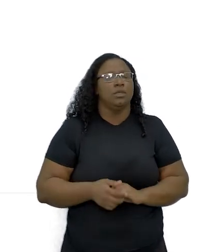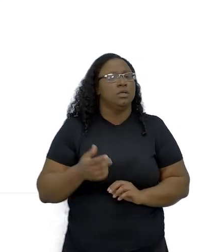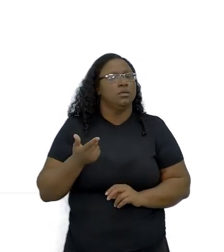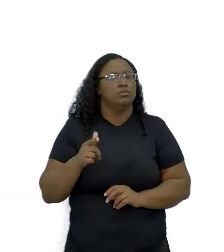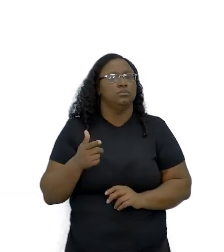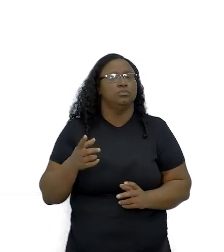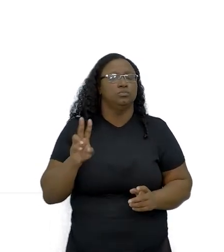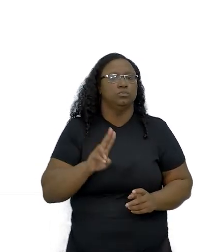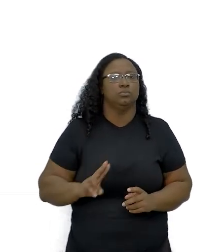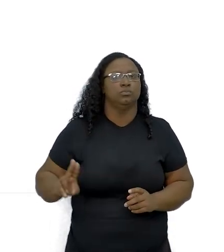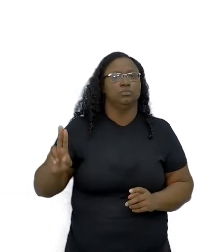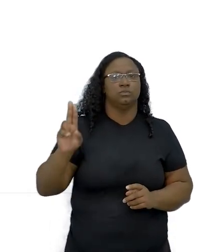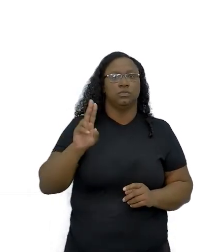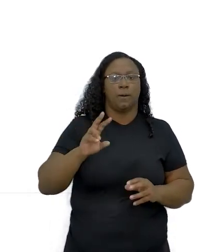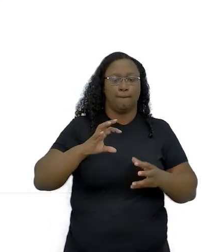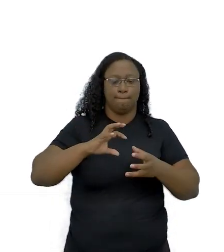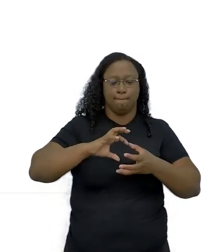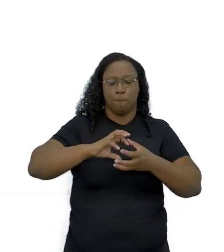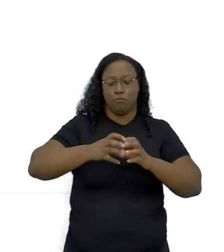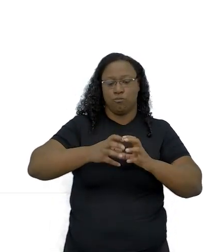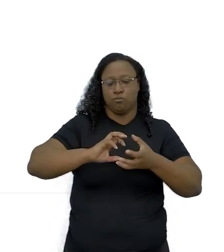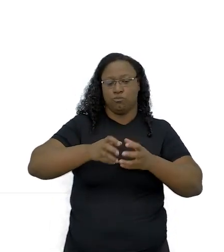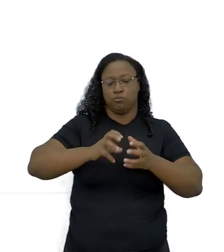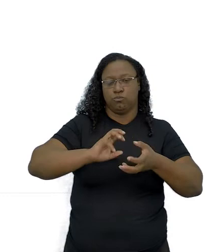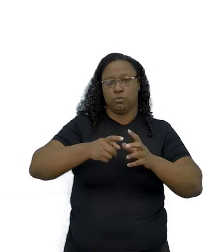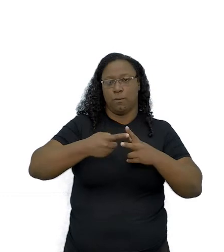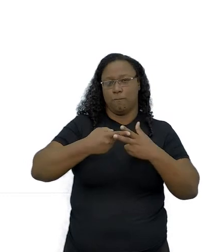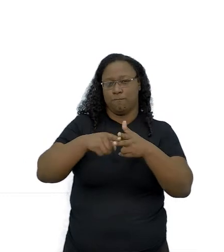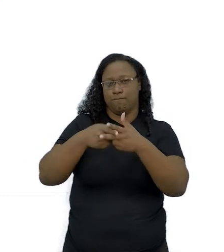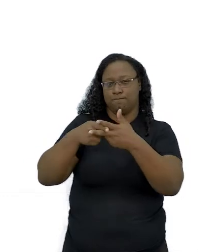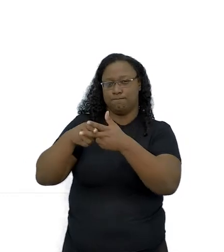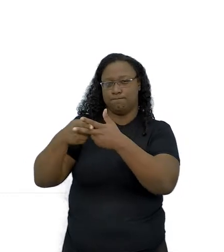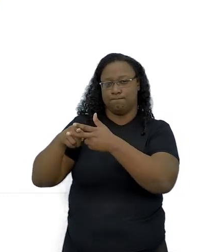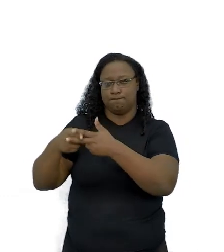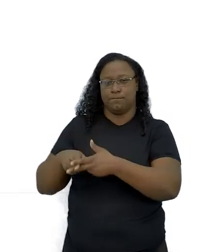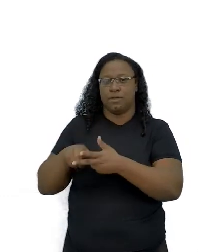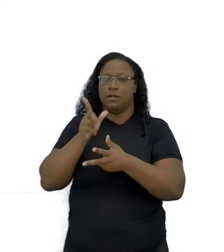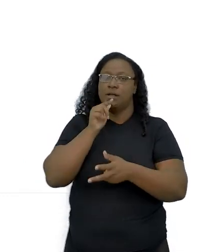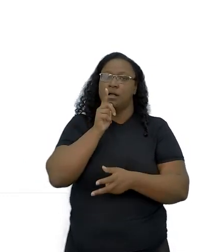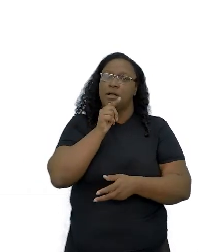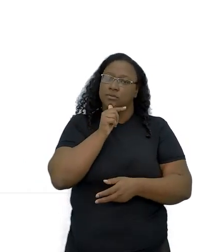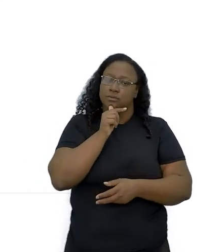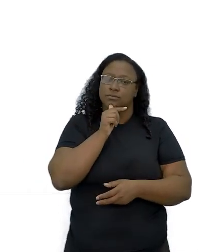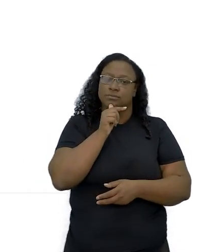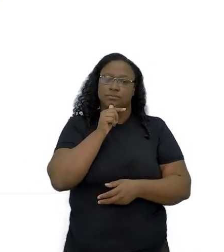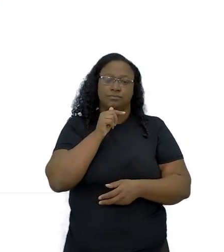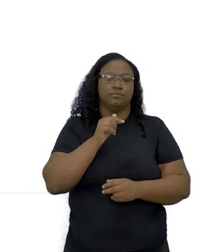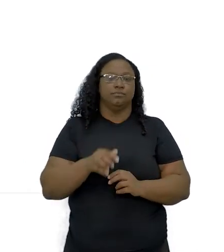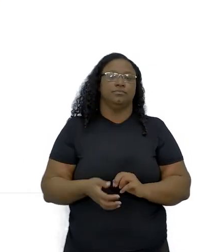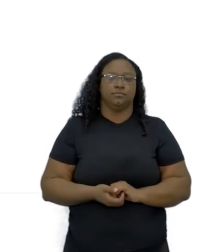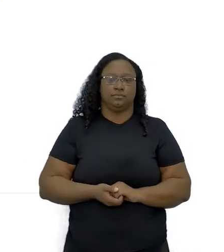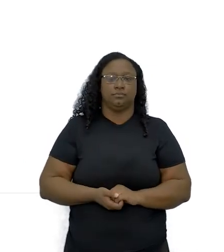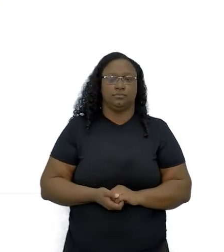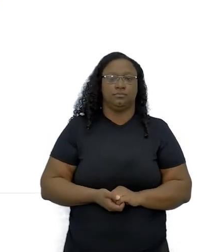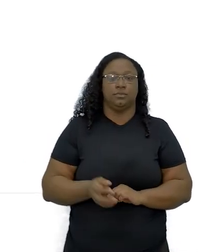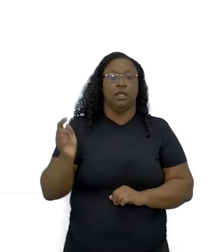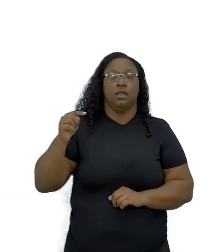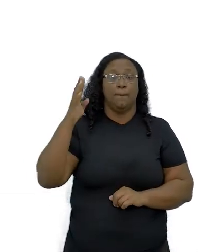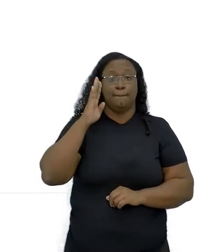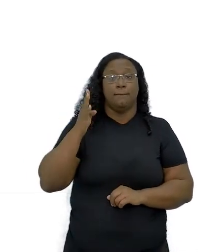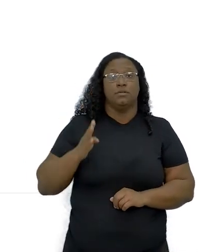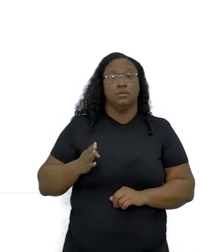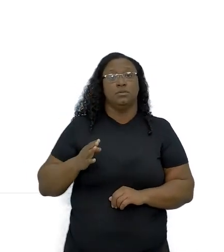hidráulica para gerar turbina, a gente usa as termoelétricas. São essas duas maneiras que a gente tem aqui no Brasil, né, principalmente. E